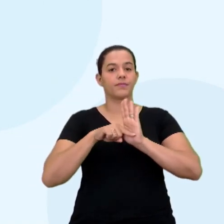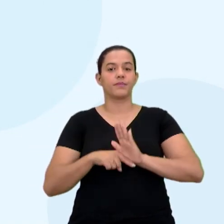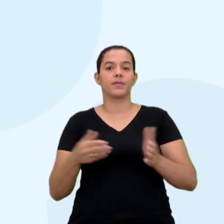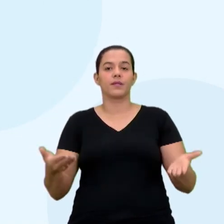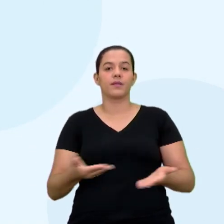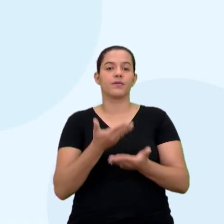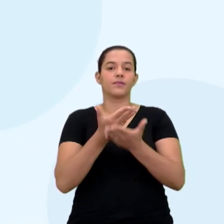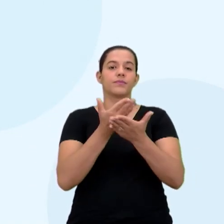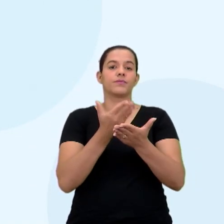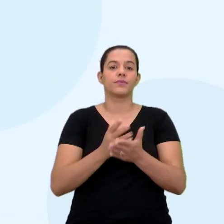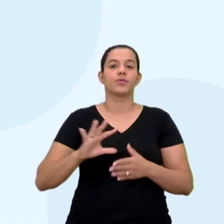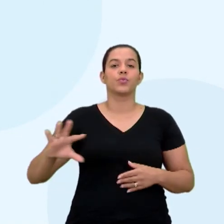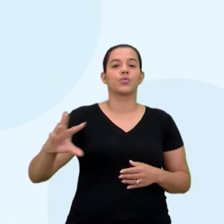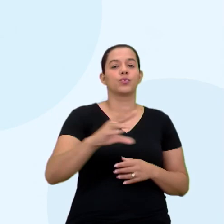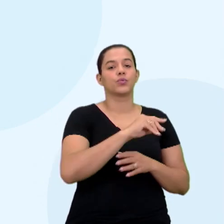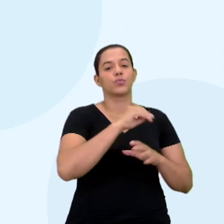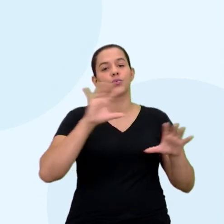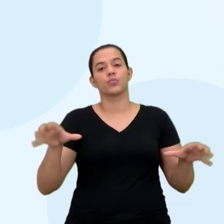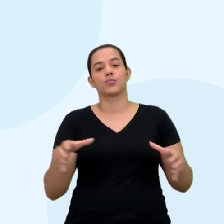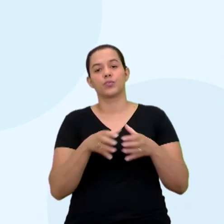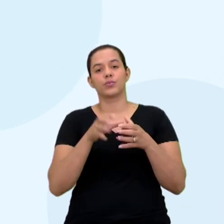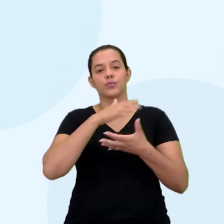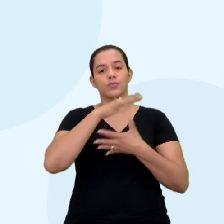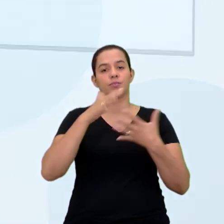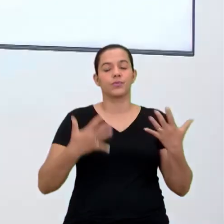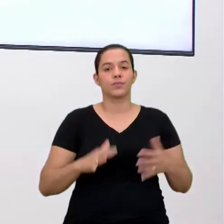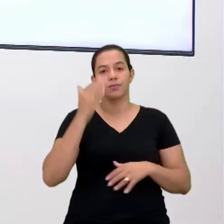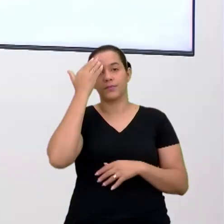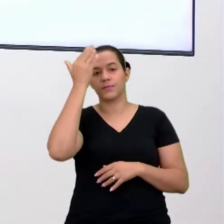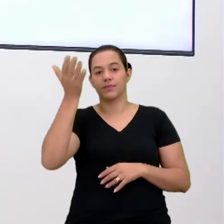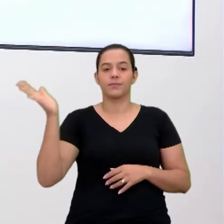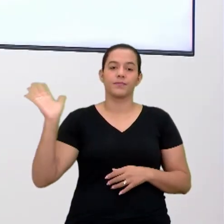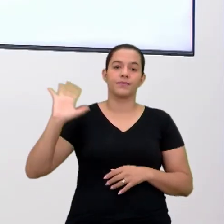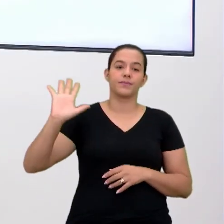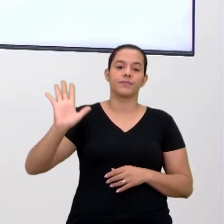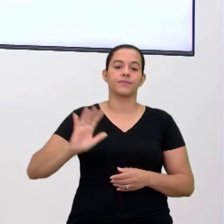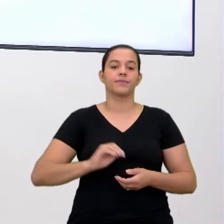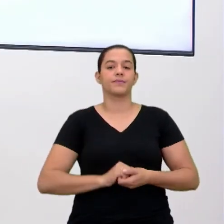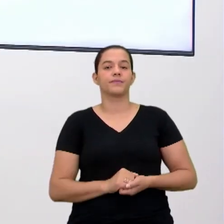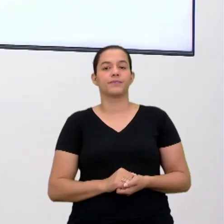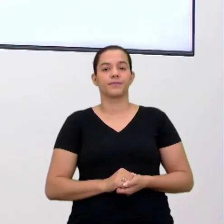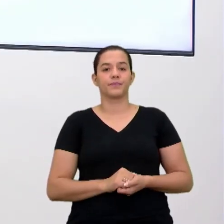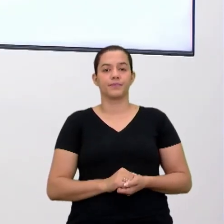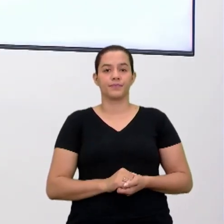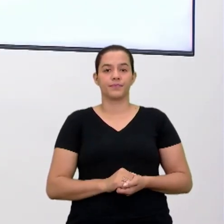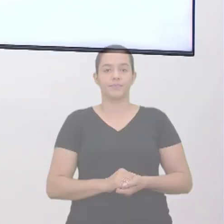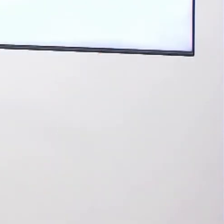aula. Muito obrigado a toda a equipe de produção, pessoal das Libras, valeu, um abraço e até a próxima aula.